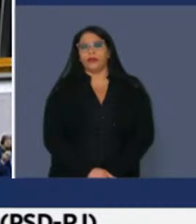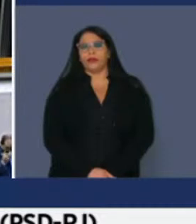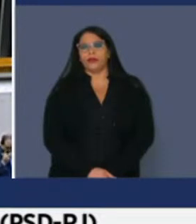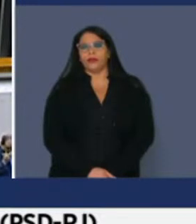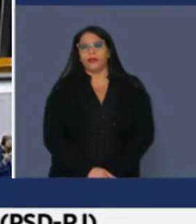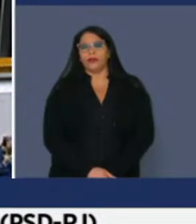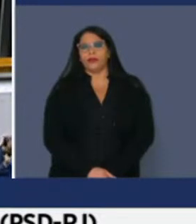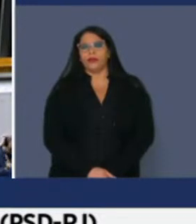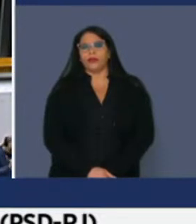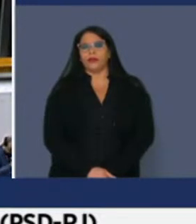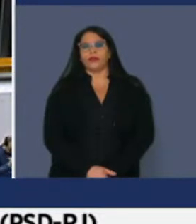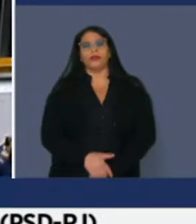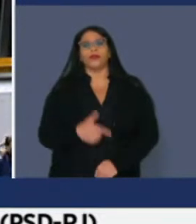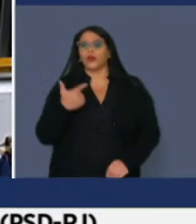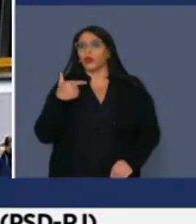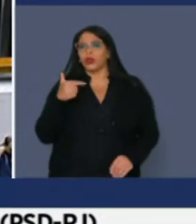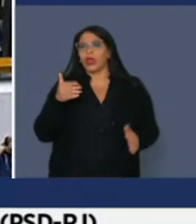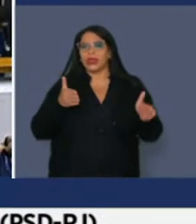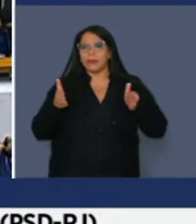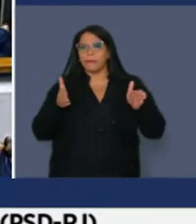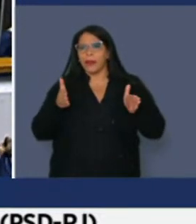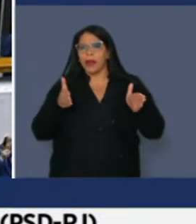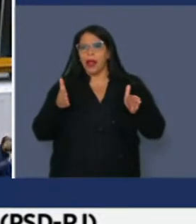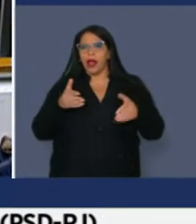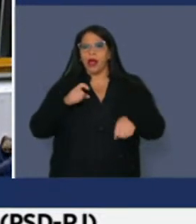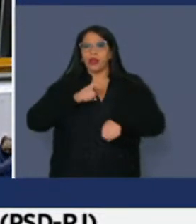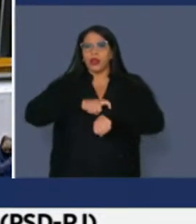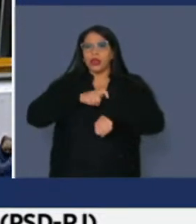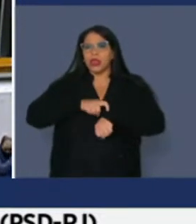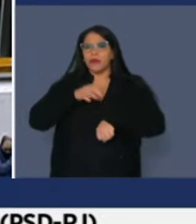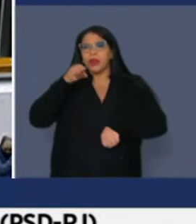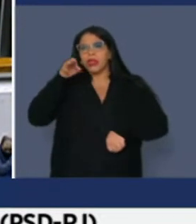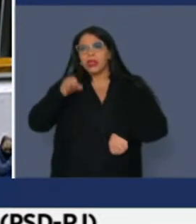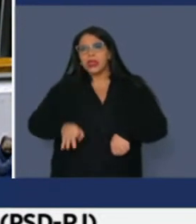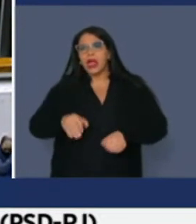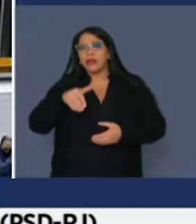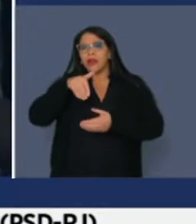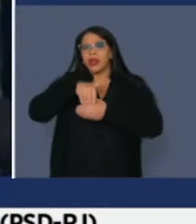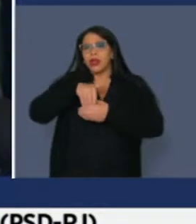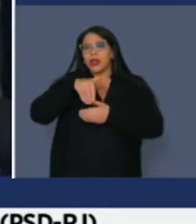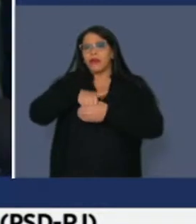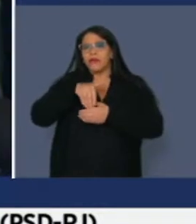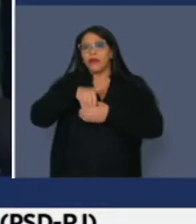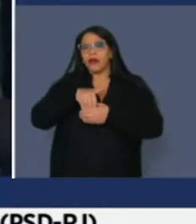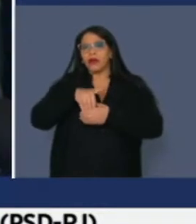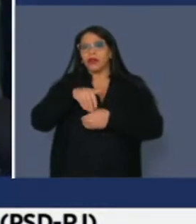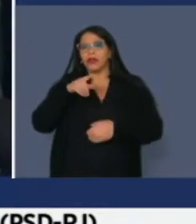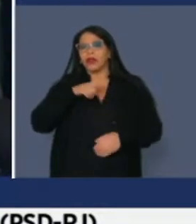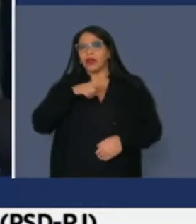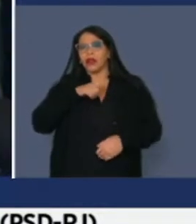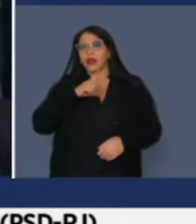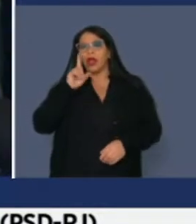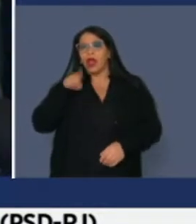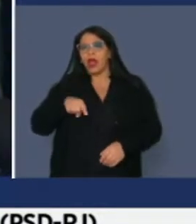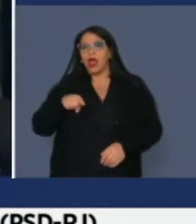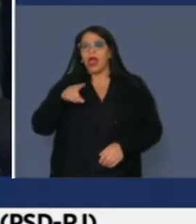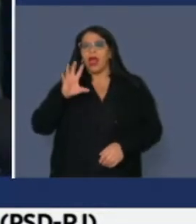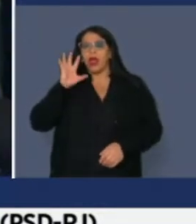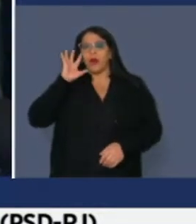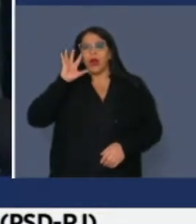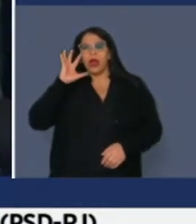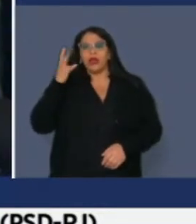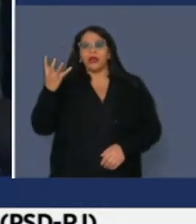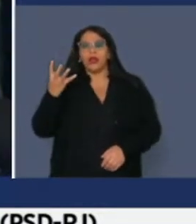Não há um prazo de tempo específico para que essa votação se estenda. É uma decisão que cabe